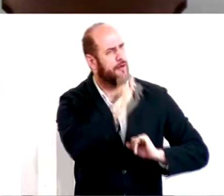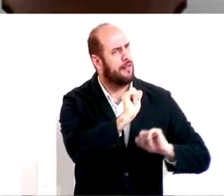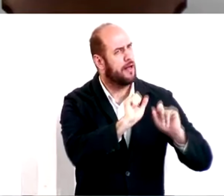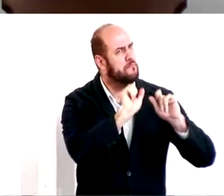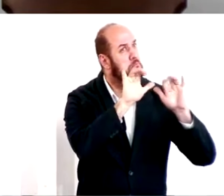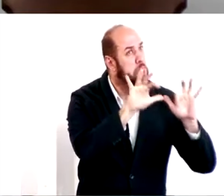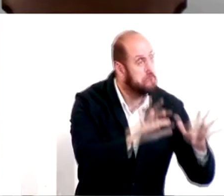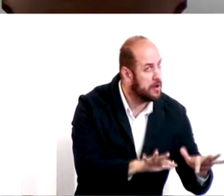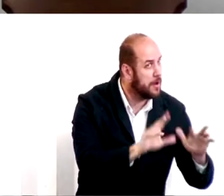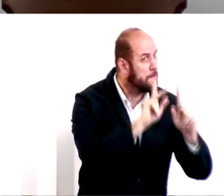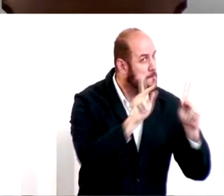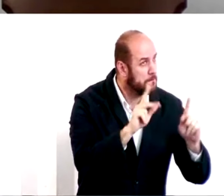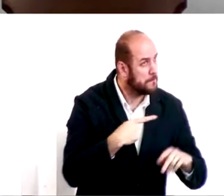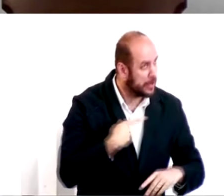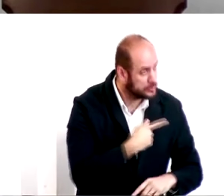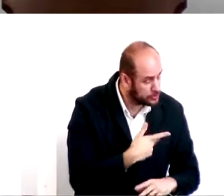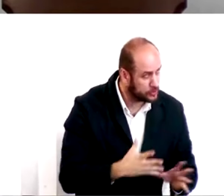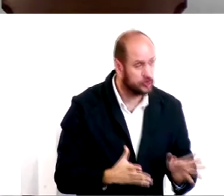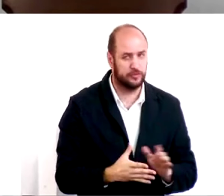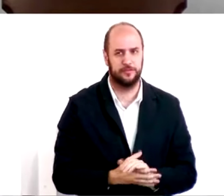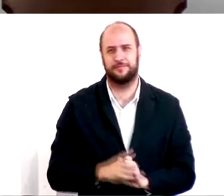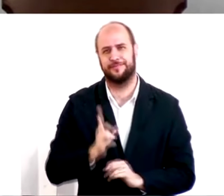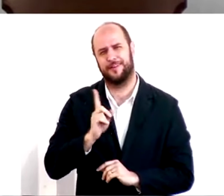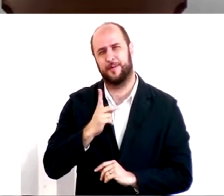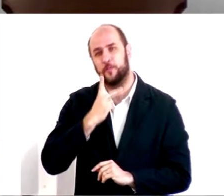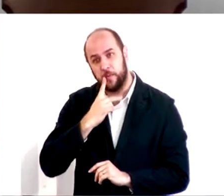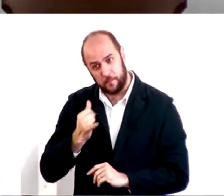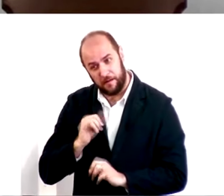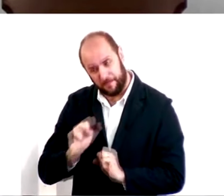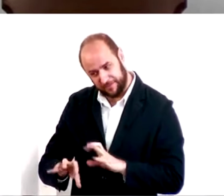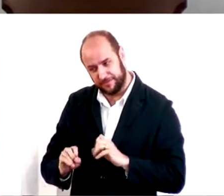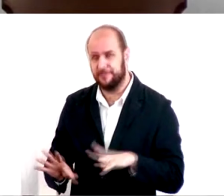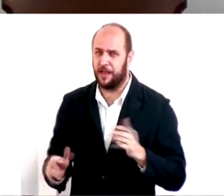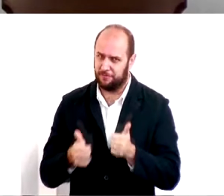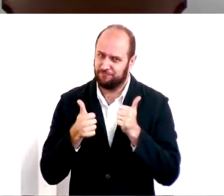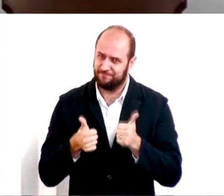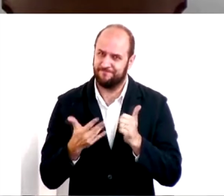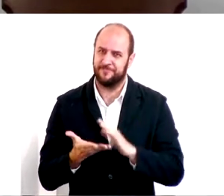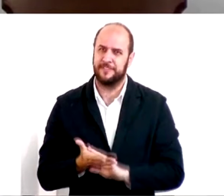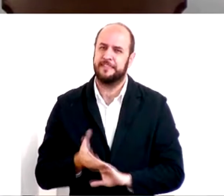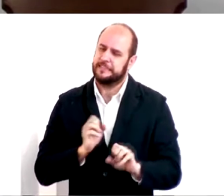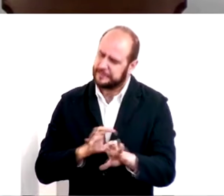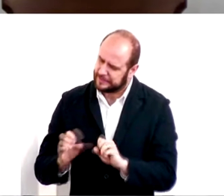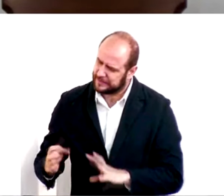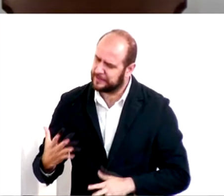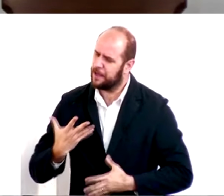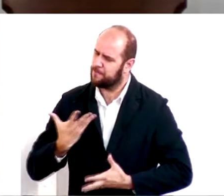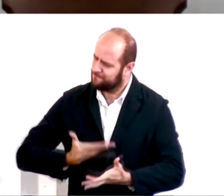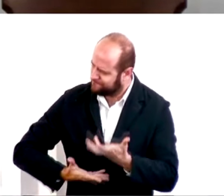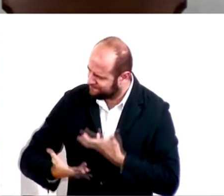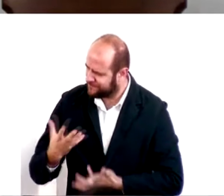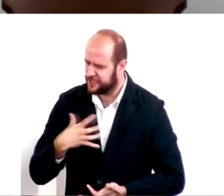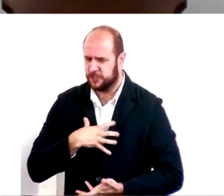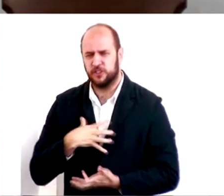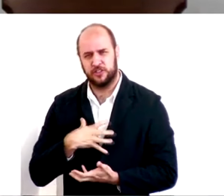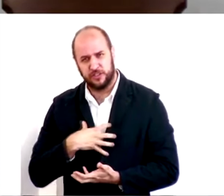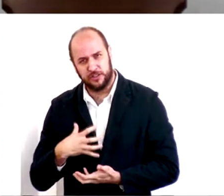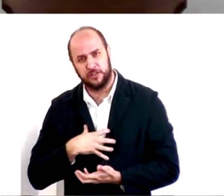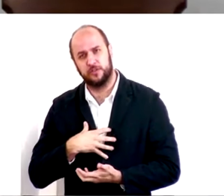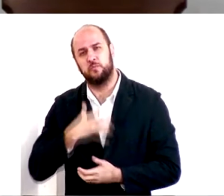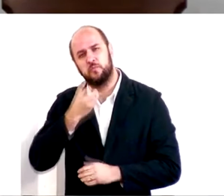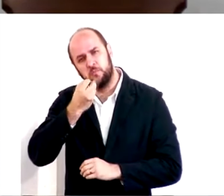a bênção, pastor. Foi o pai que disse, ensinando uma gentileza, ensinando uma prática